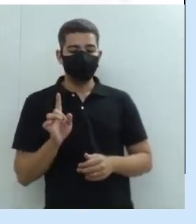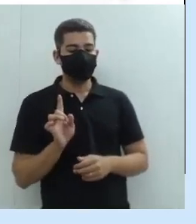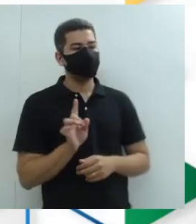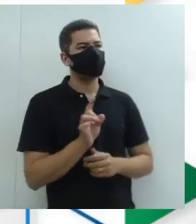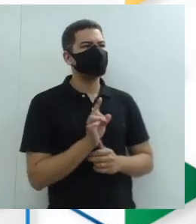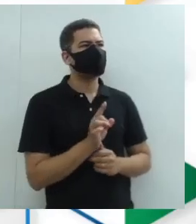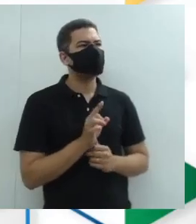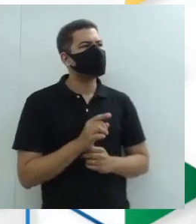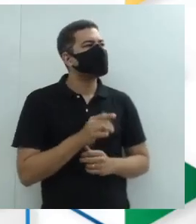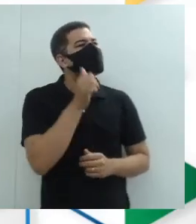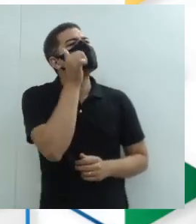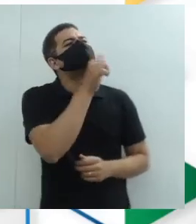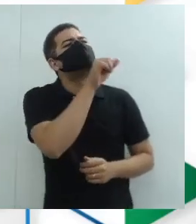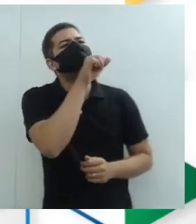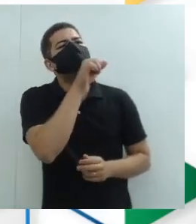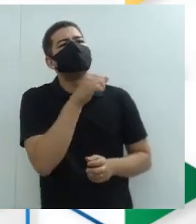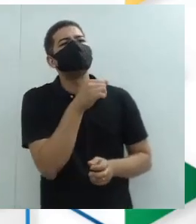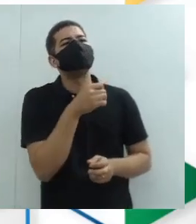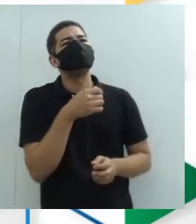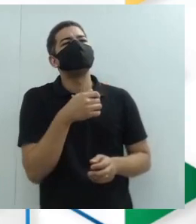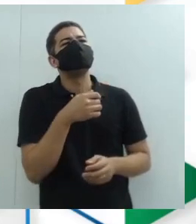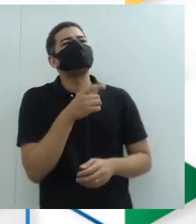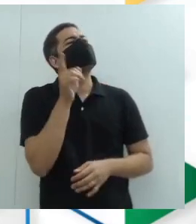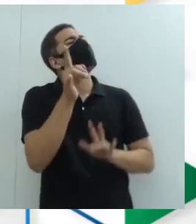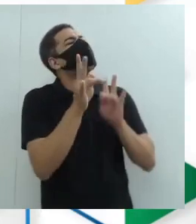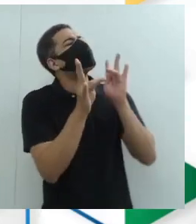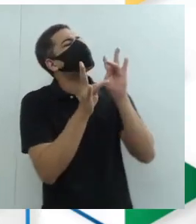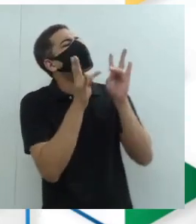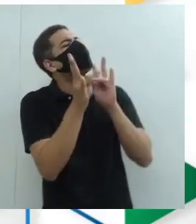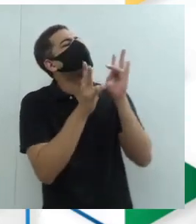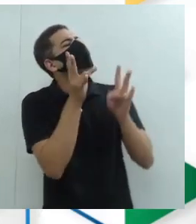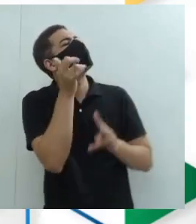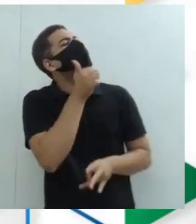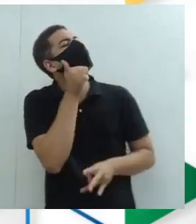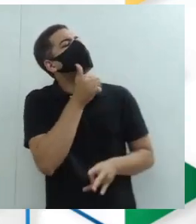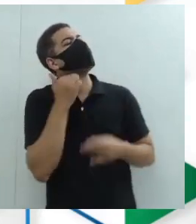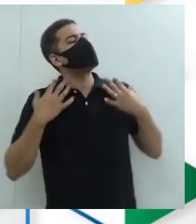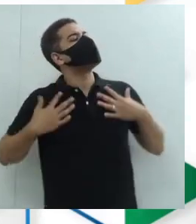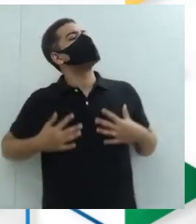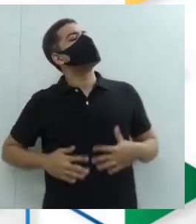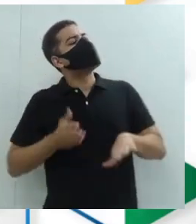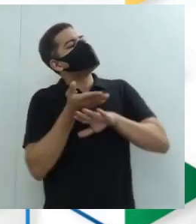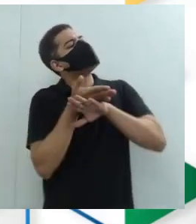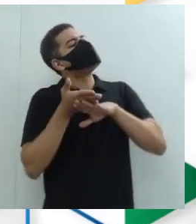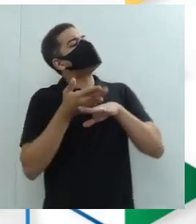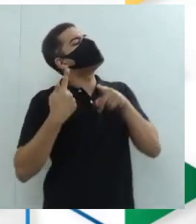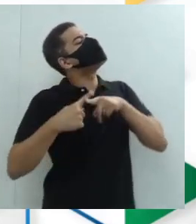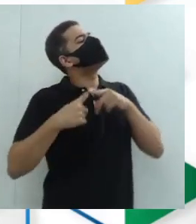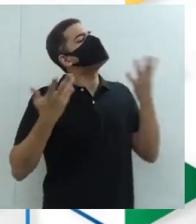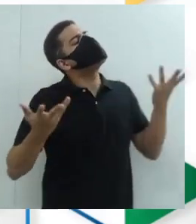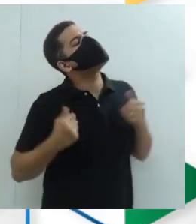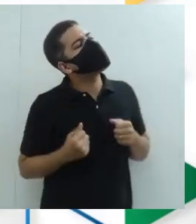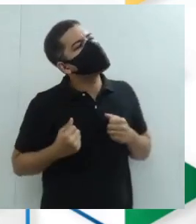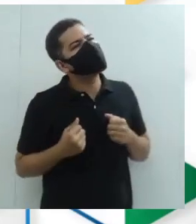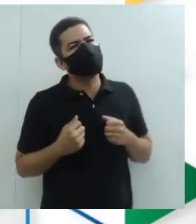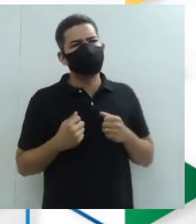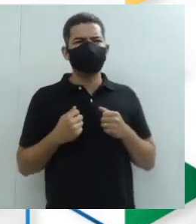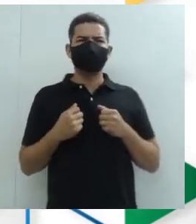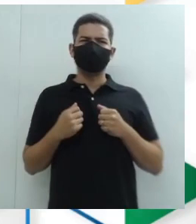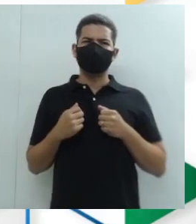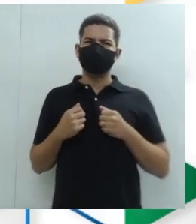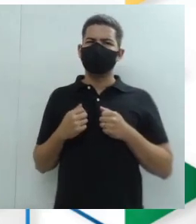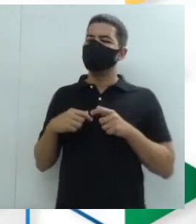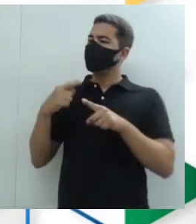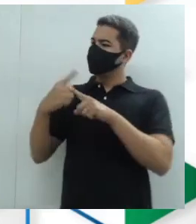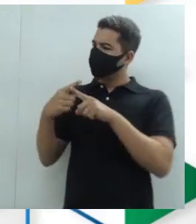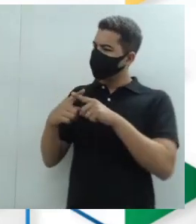só. Maninha, por que as noivas se vestem de branco? A mãe responde, porque é o dia